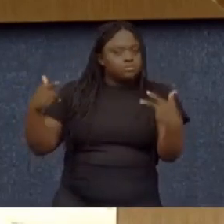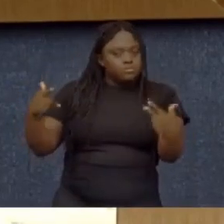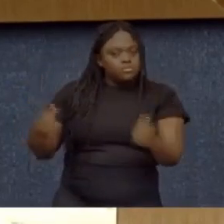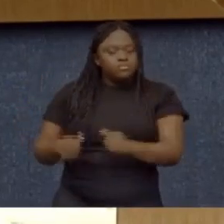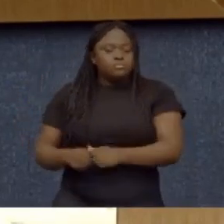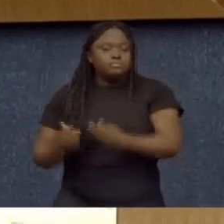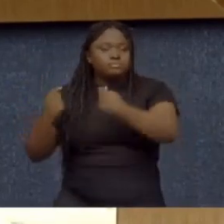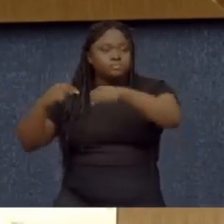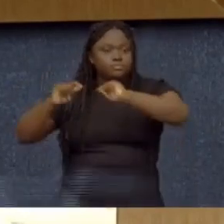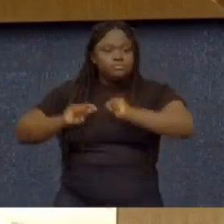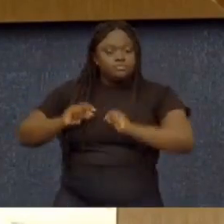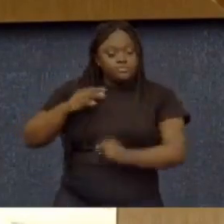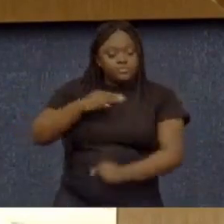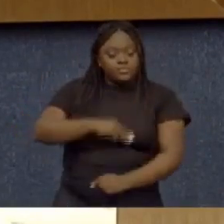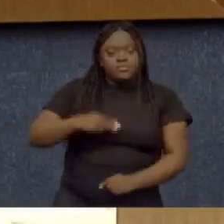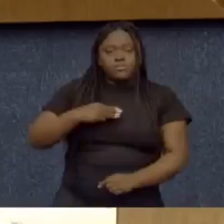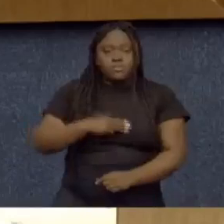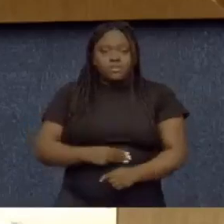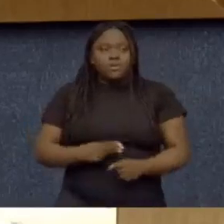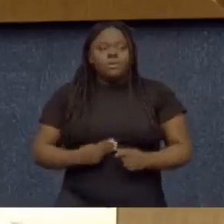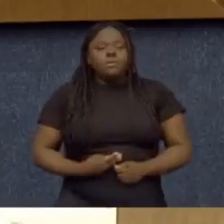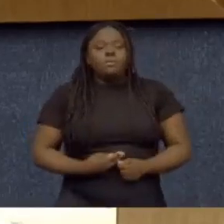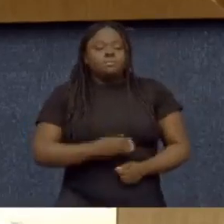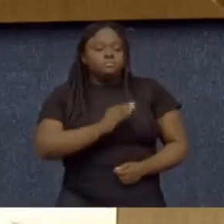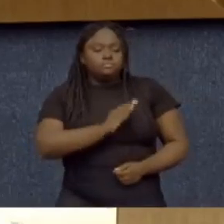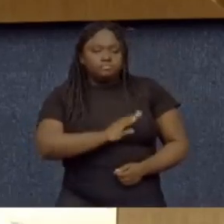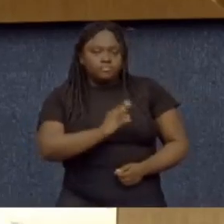investir da missão da caridade.